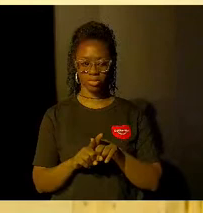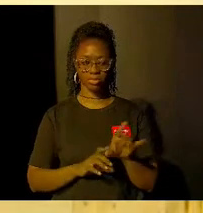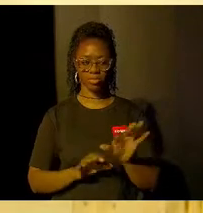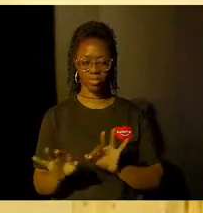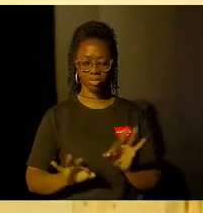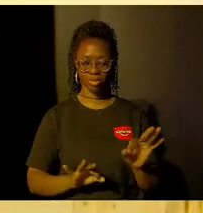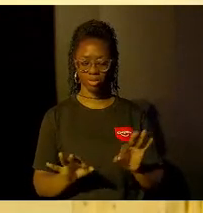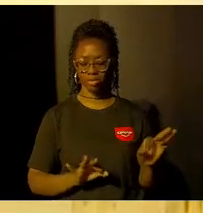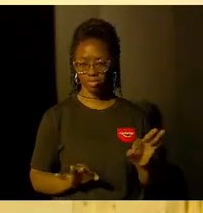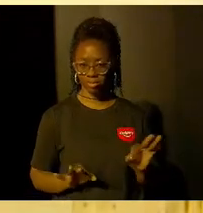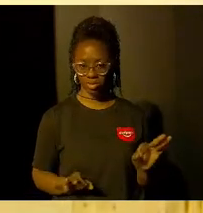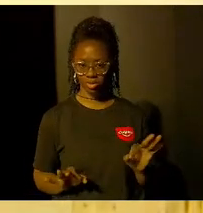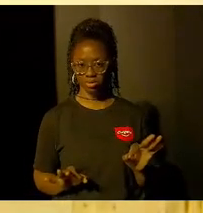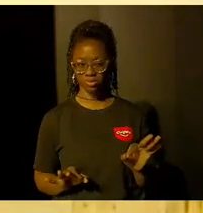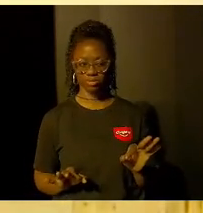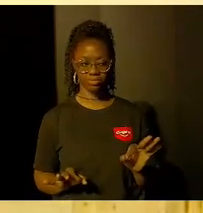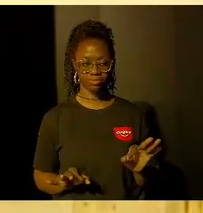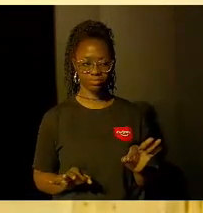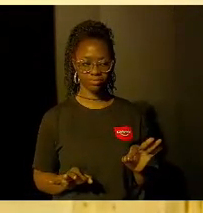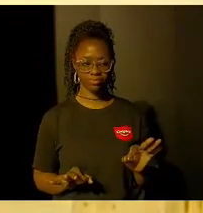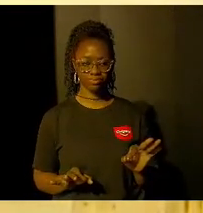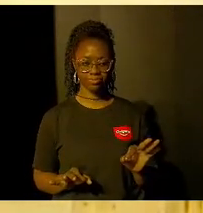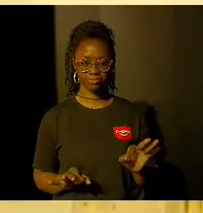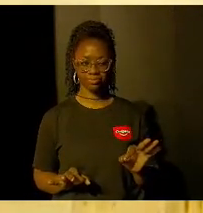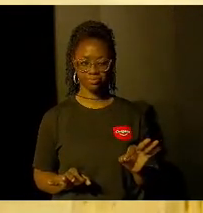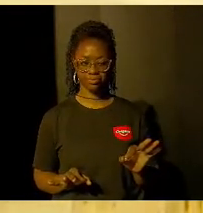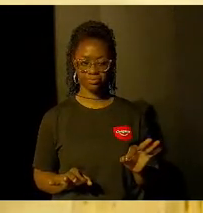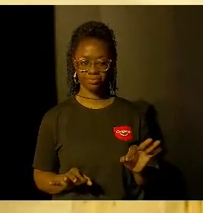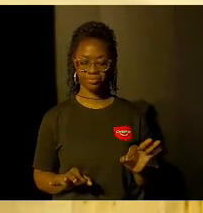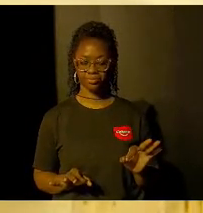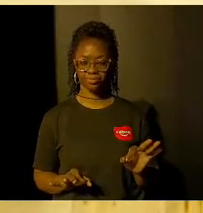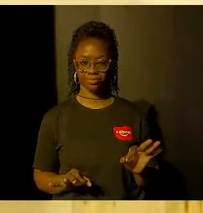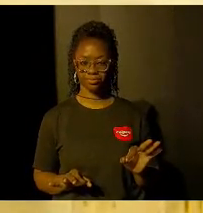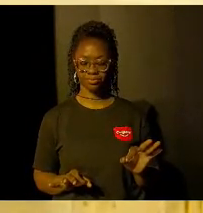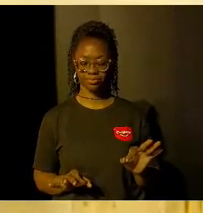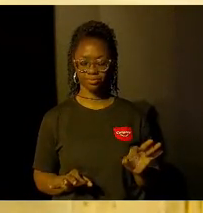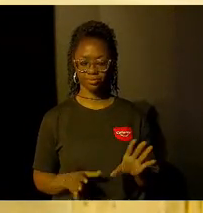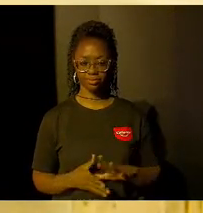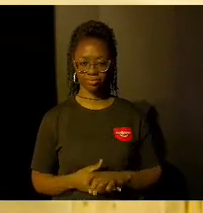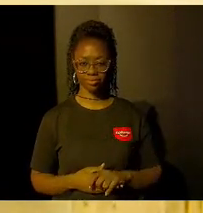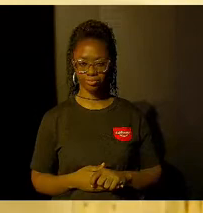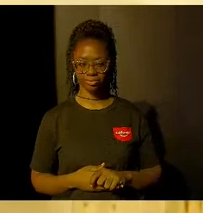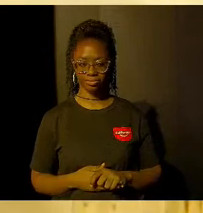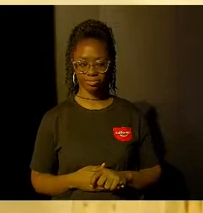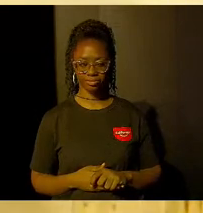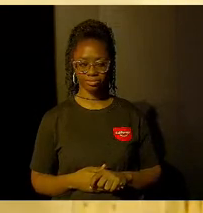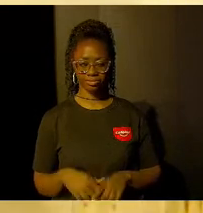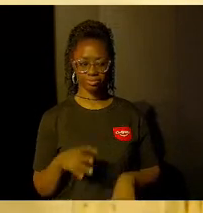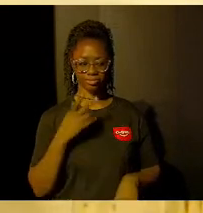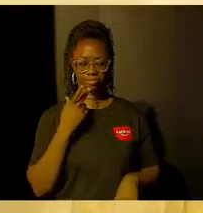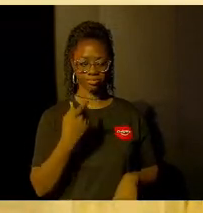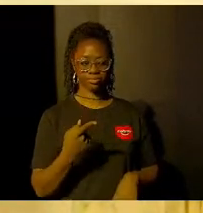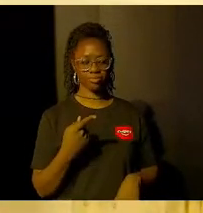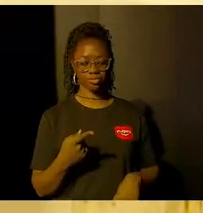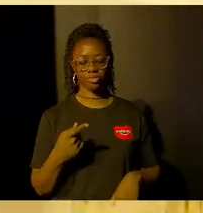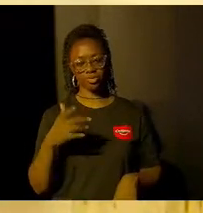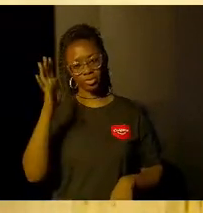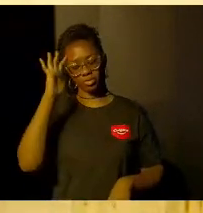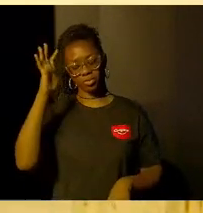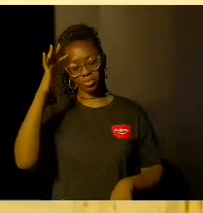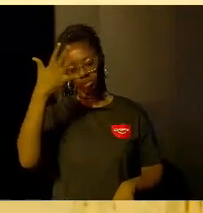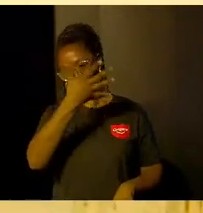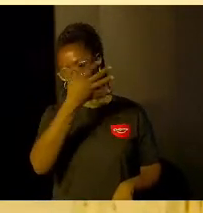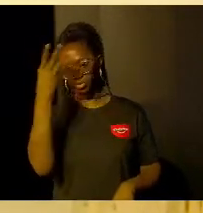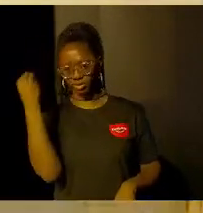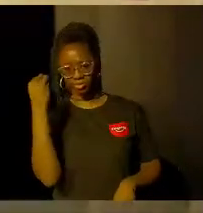o plano Colonial não é como vocês sabem sempre teve uma política de memória e uma política de esquecimento eu